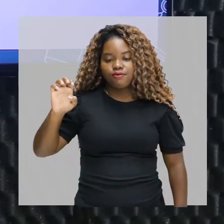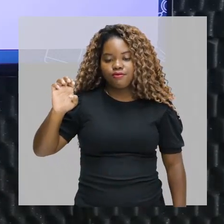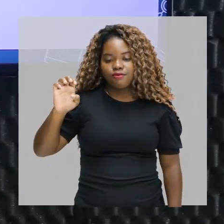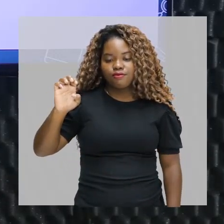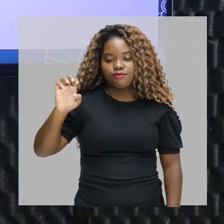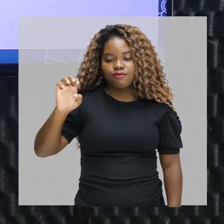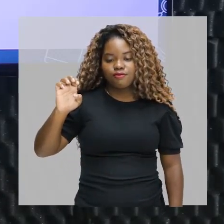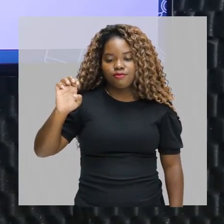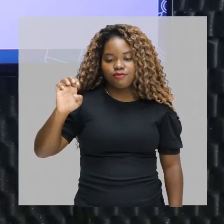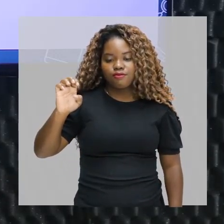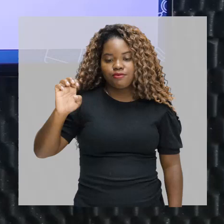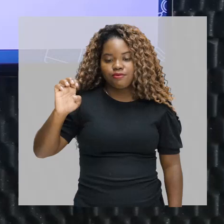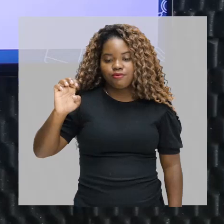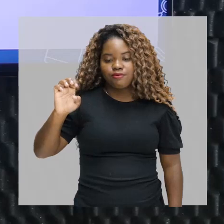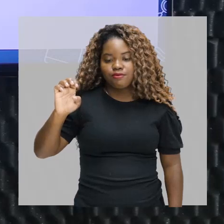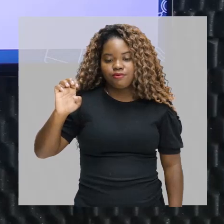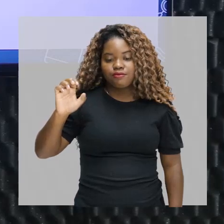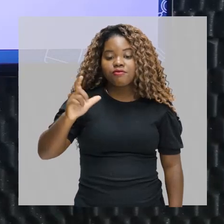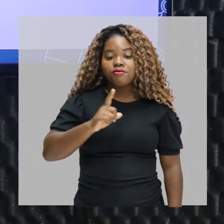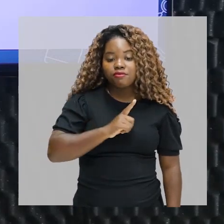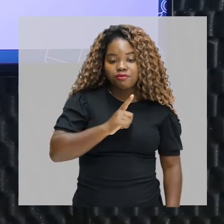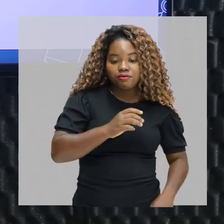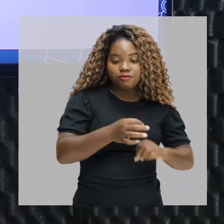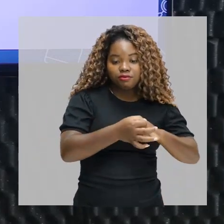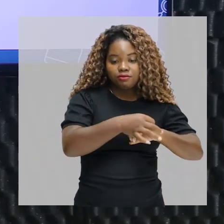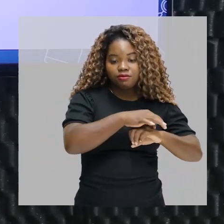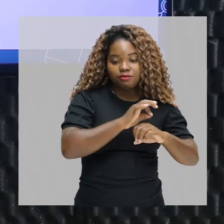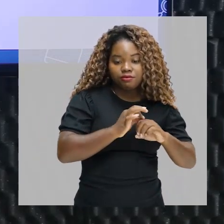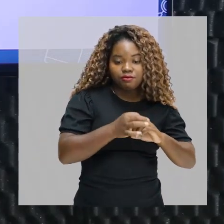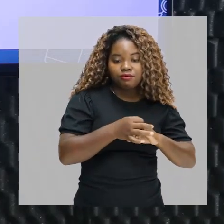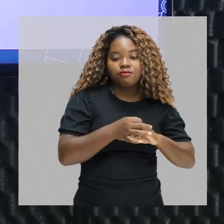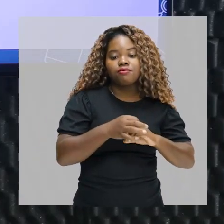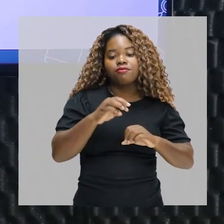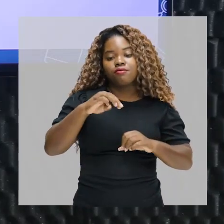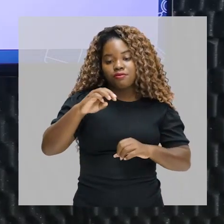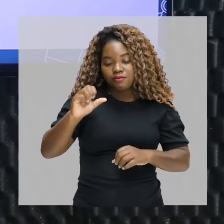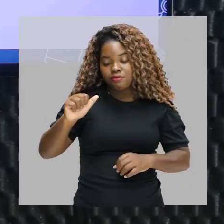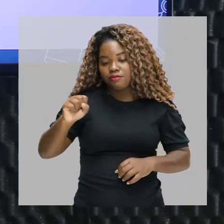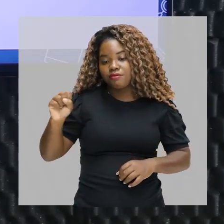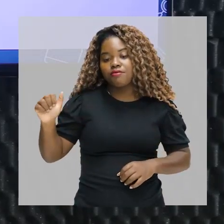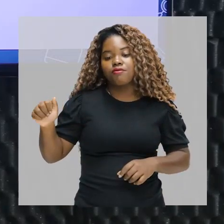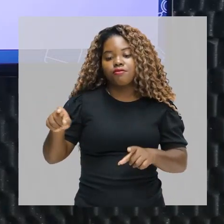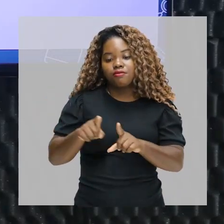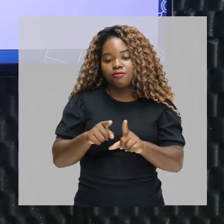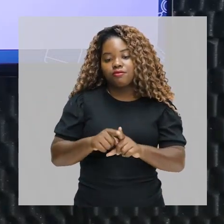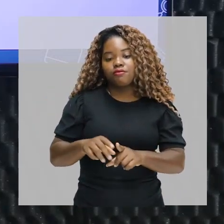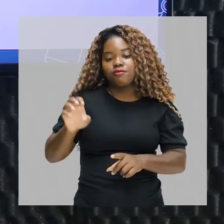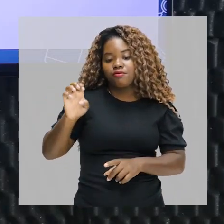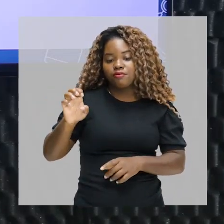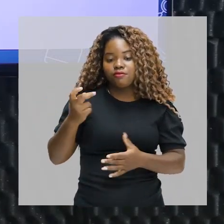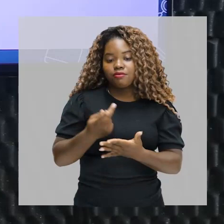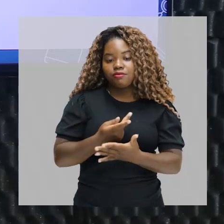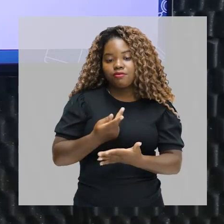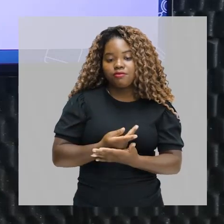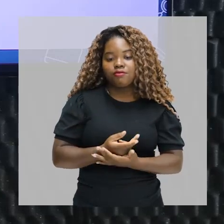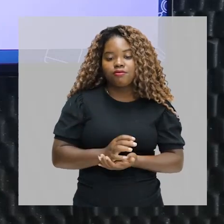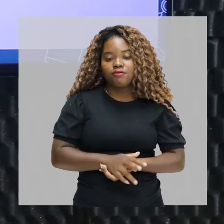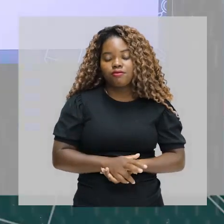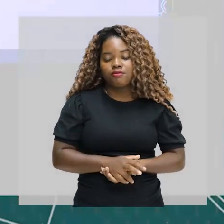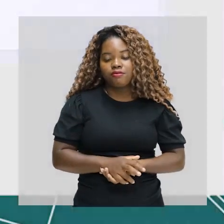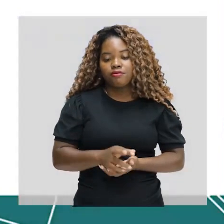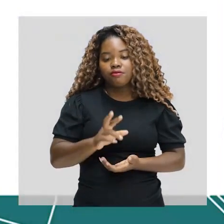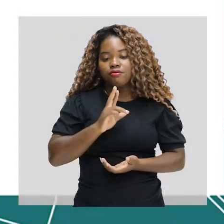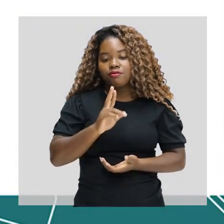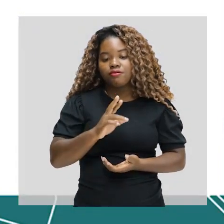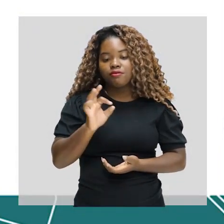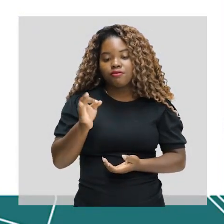partículas e vibrações. Se tem partícula ou se tem massa, a gente já pode, né, aí cancelar a questão. Certo? Alternativa. No